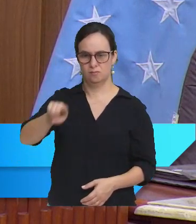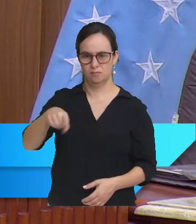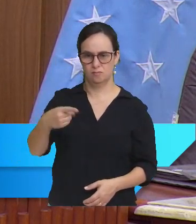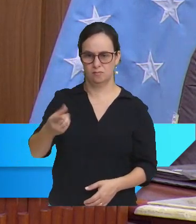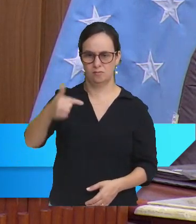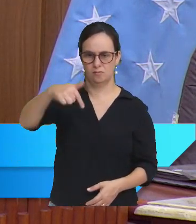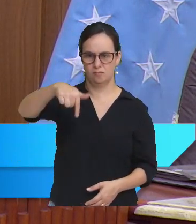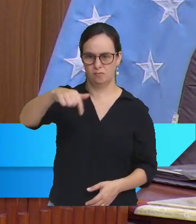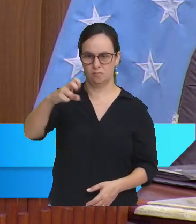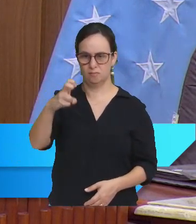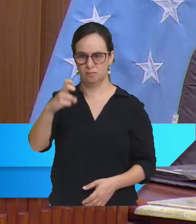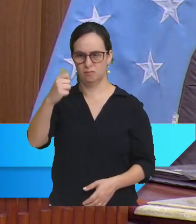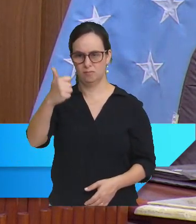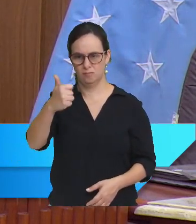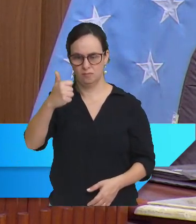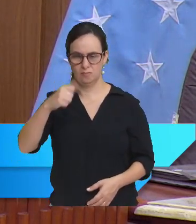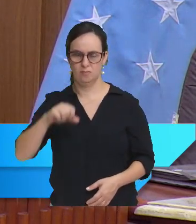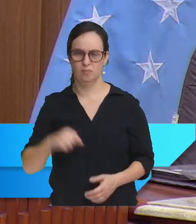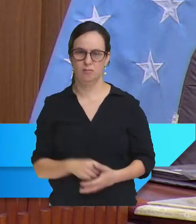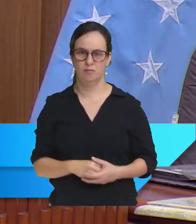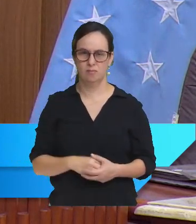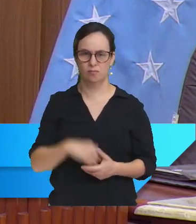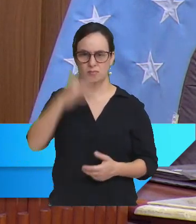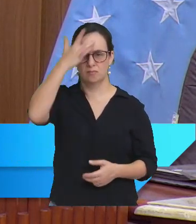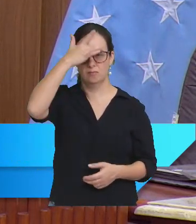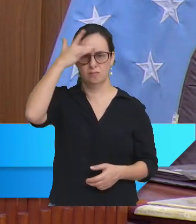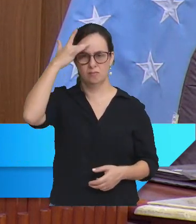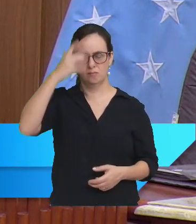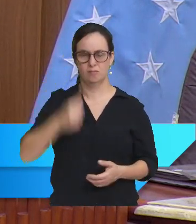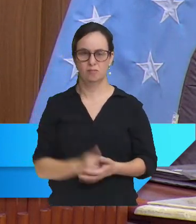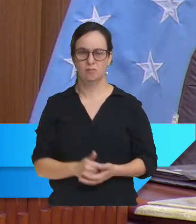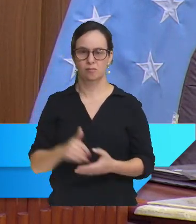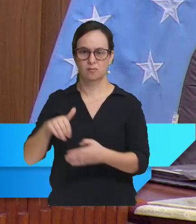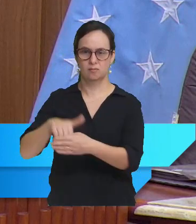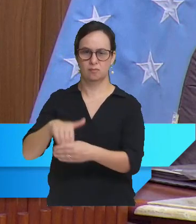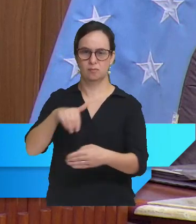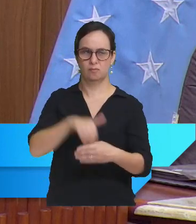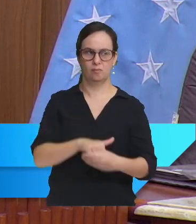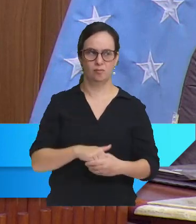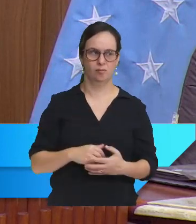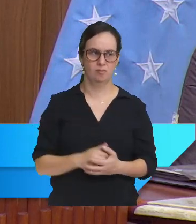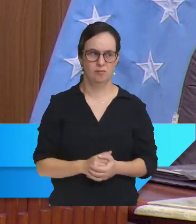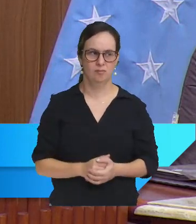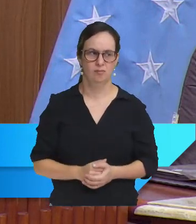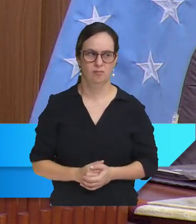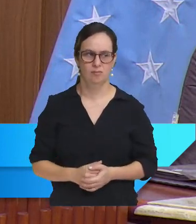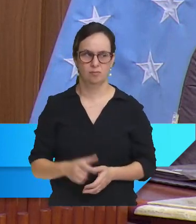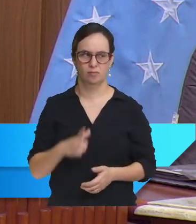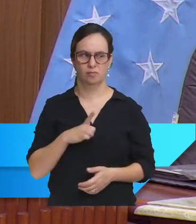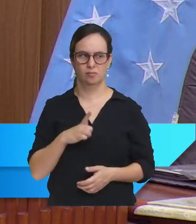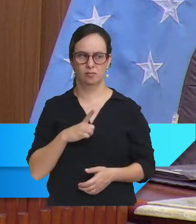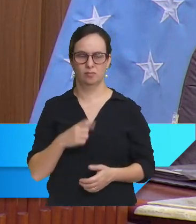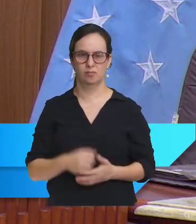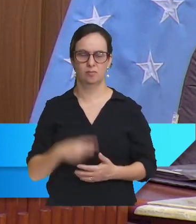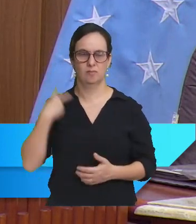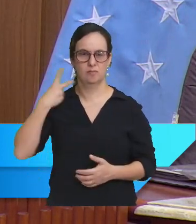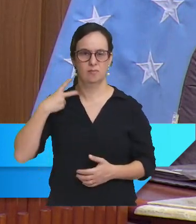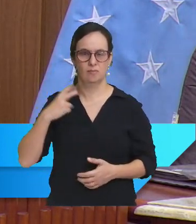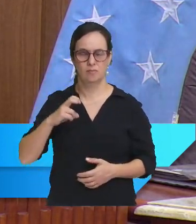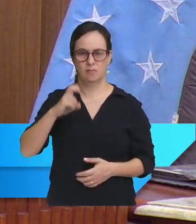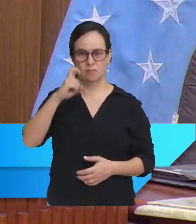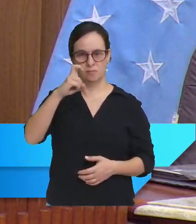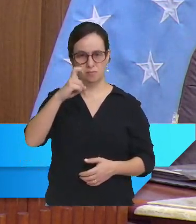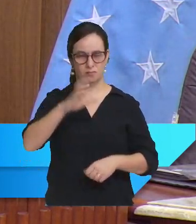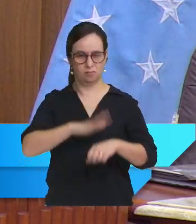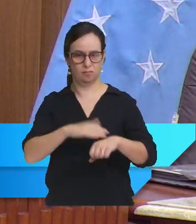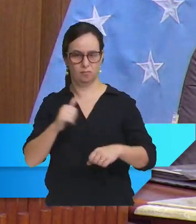que depositaram um voto de confiança. A gente saiu na eleição de vereador como o quinto mais votado com 770, e agora com